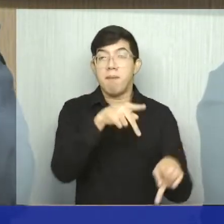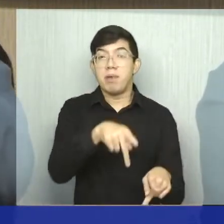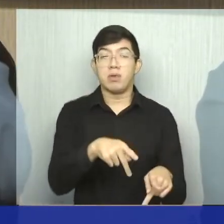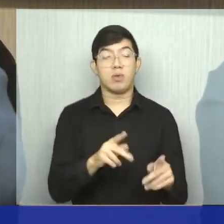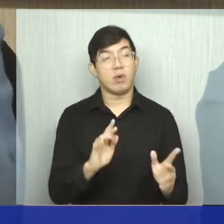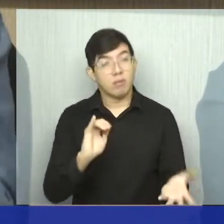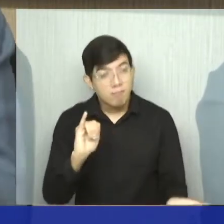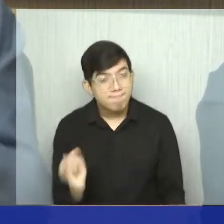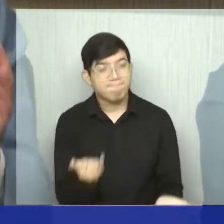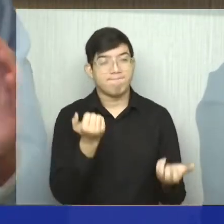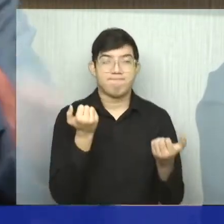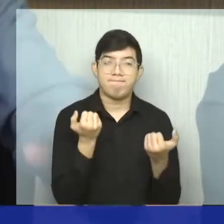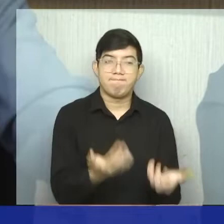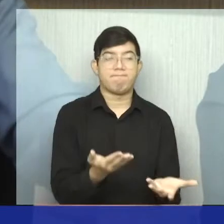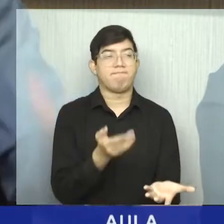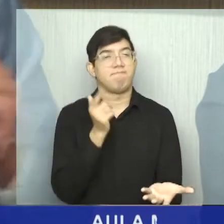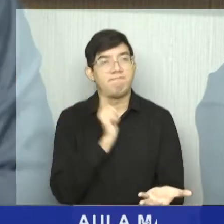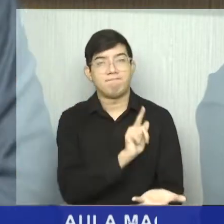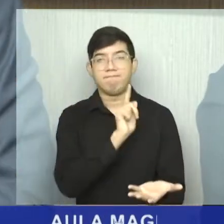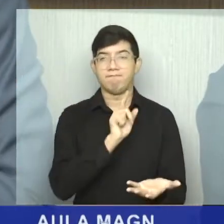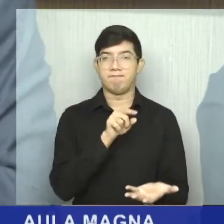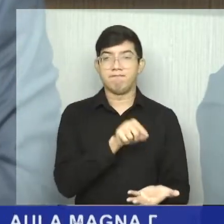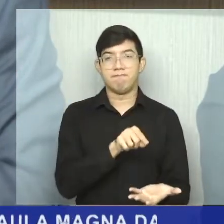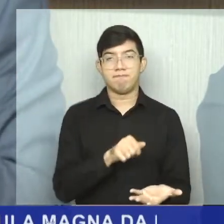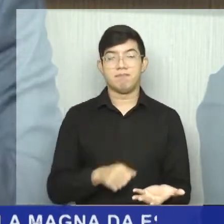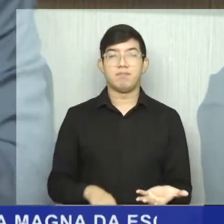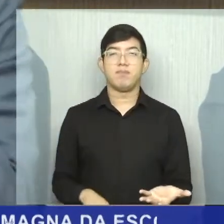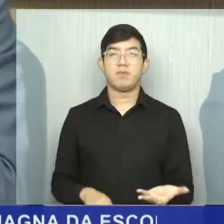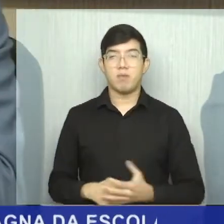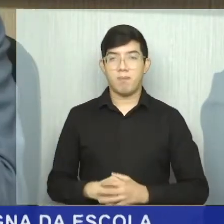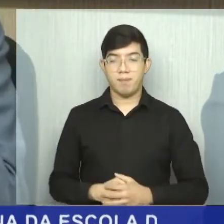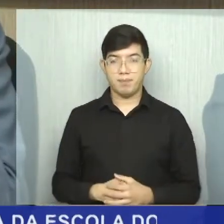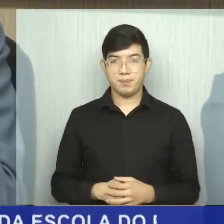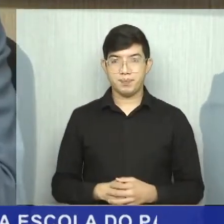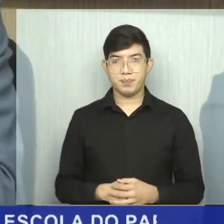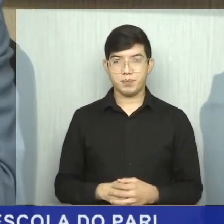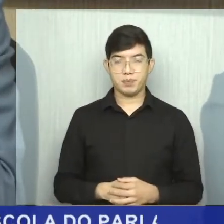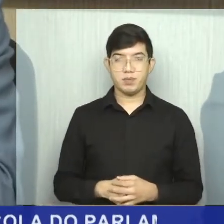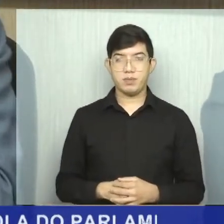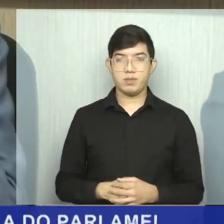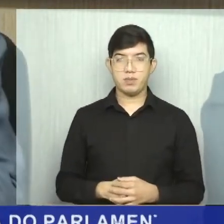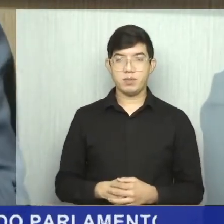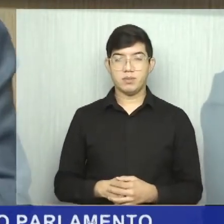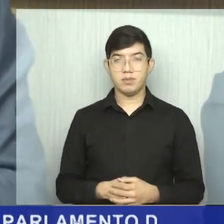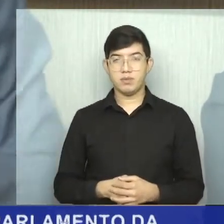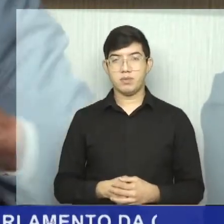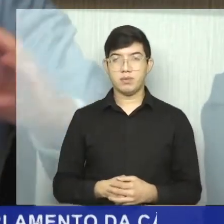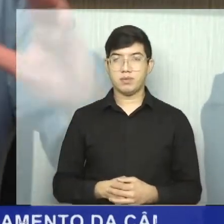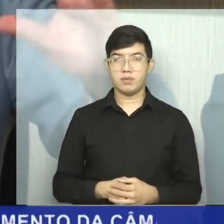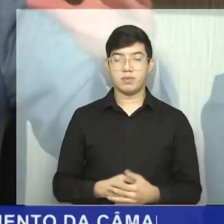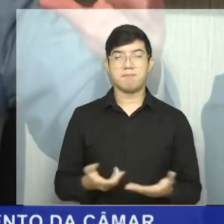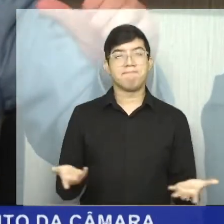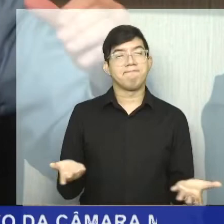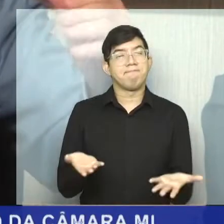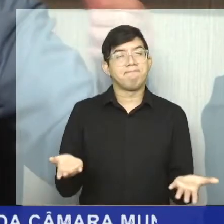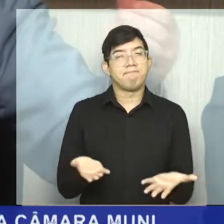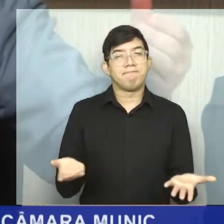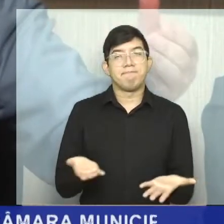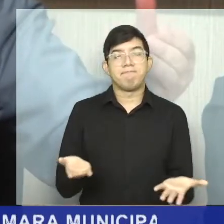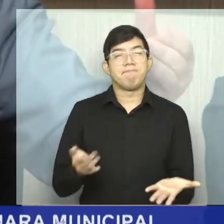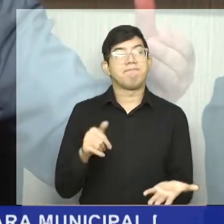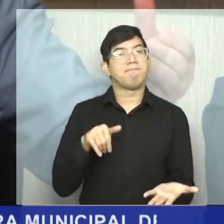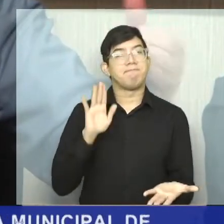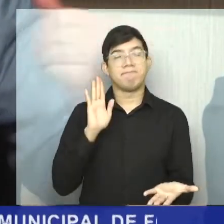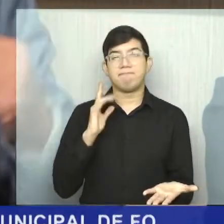O que estão sentindo? Vamos lá, criticamente, para voltar aqui à filosofia. O que está prevalecendo hoje como força que no futuro